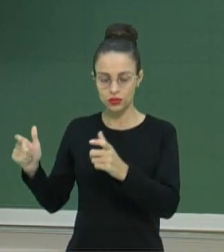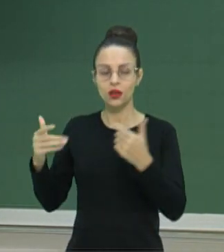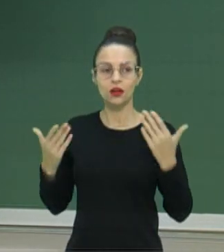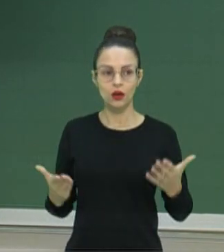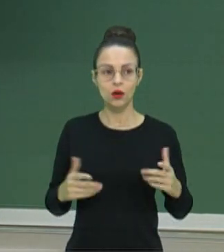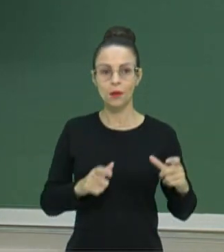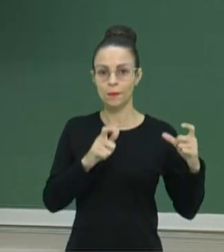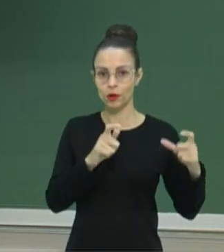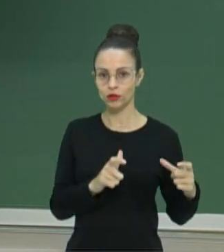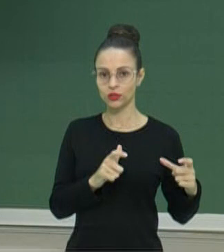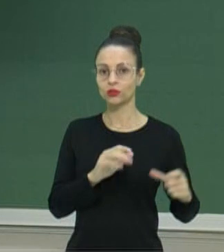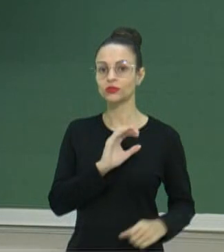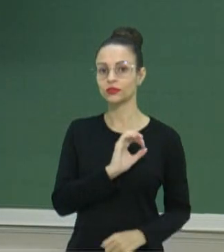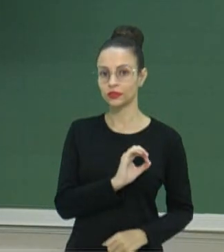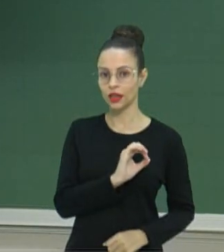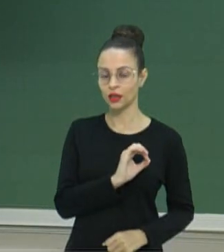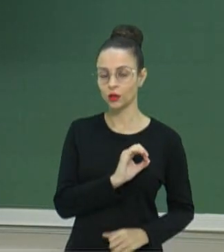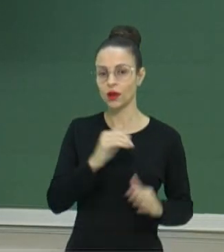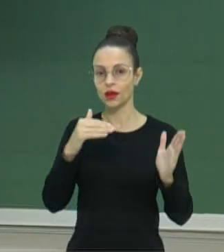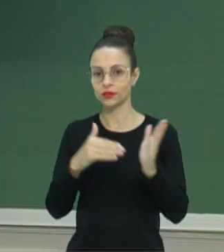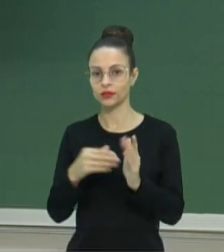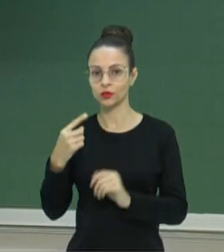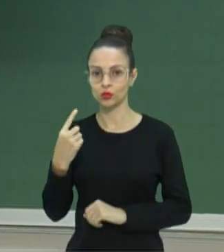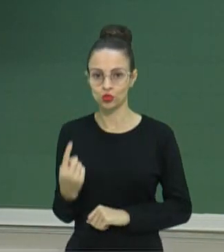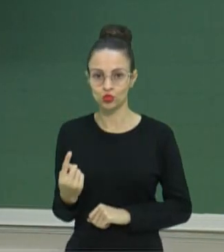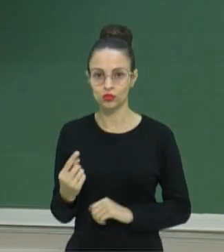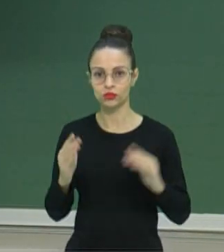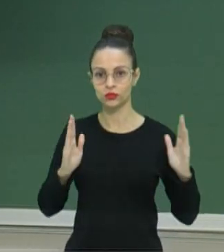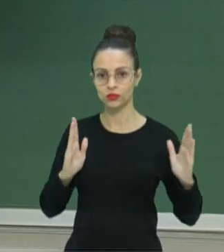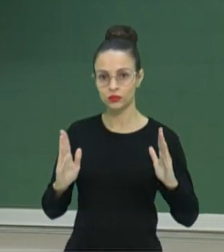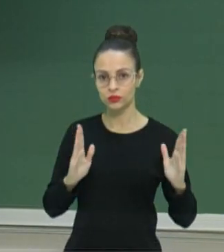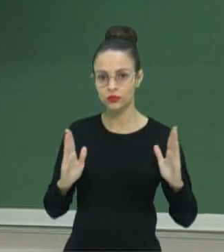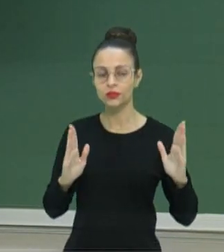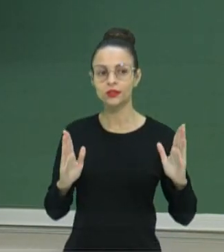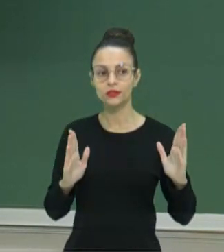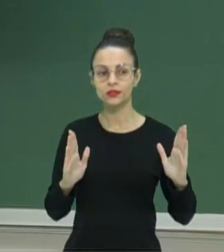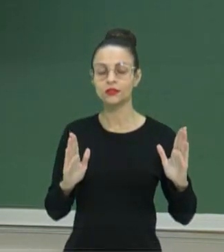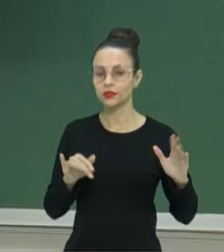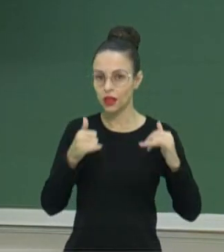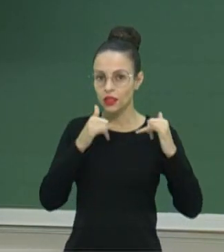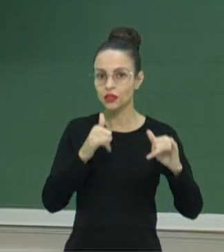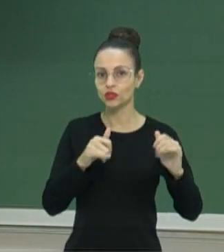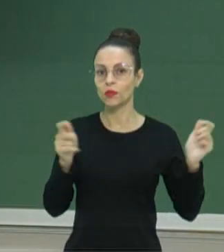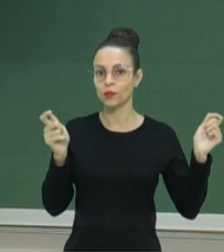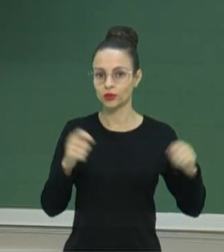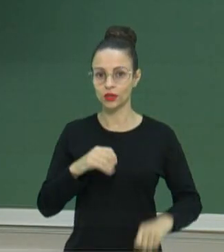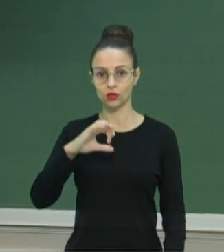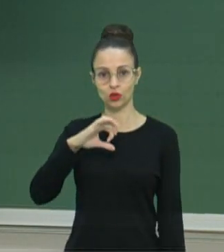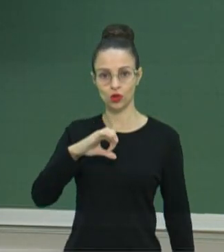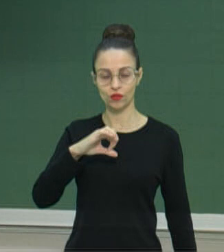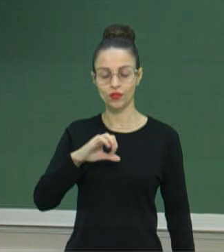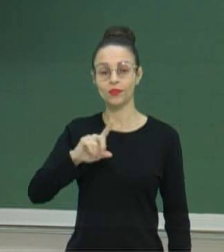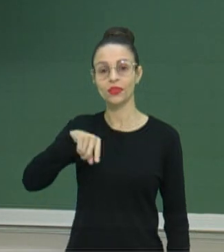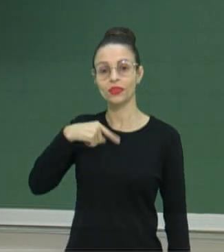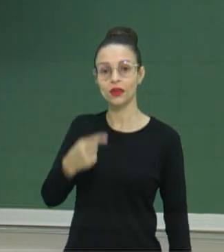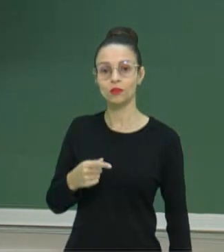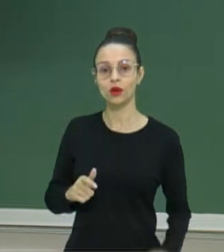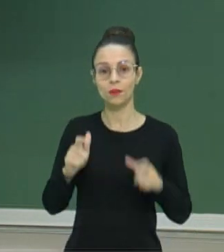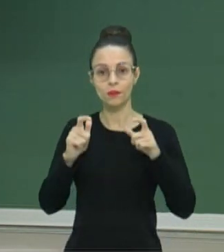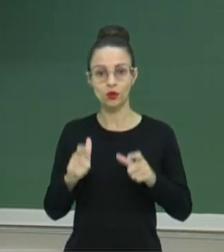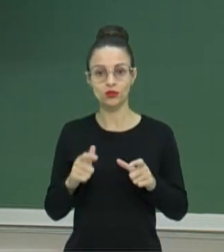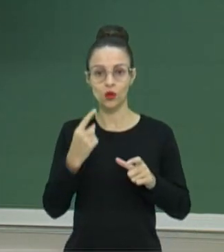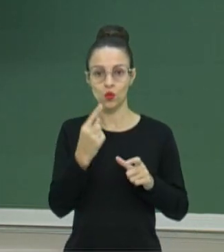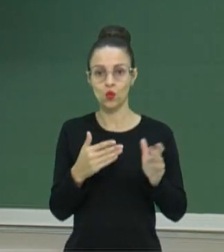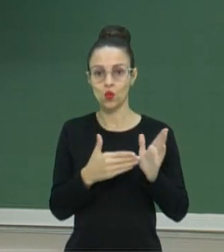na posição de 0 até a posição 1, certo? Você tem uma energia potencial de 9. Depois da posição